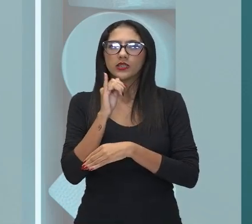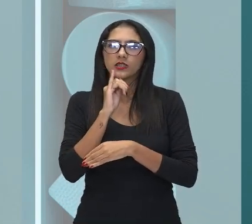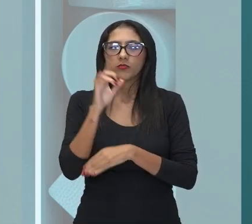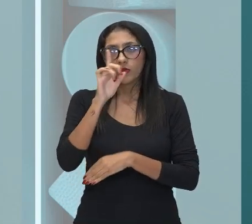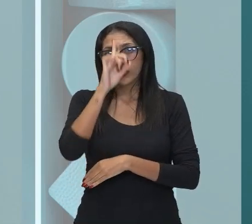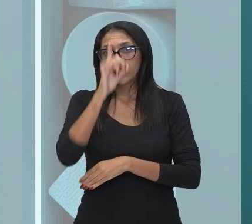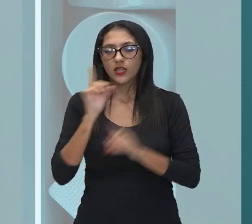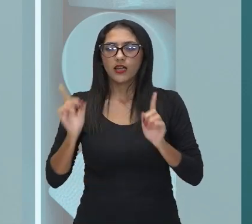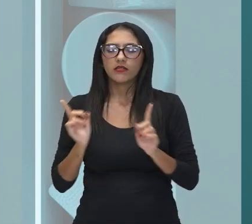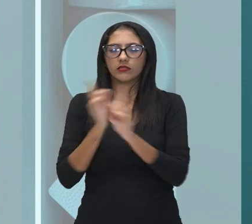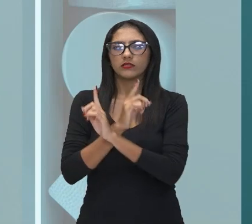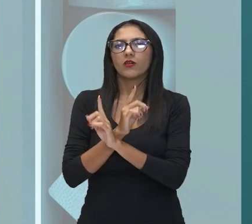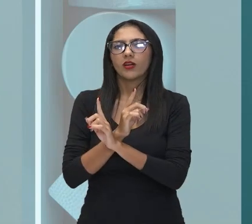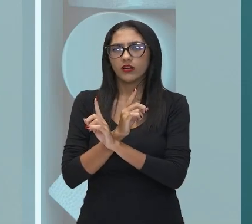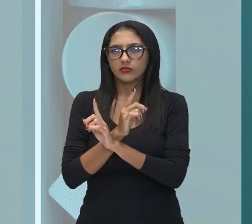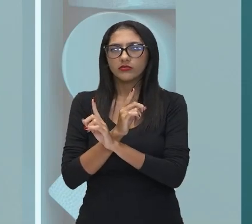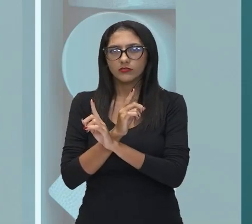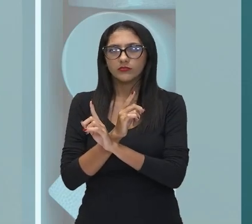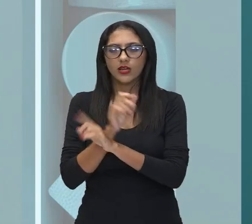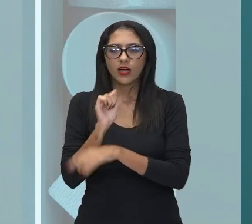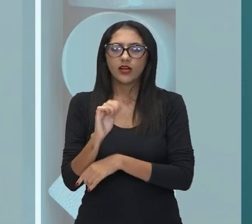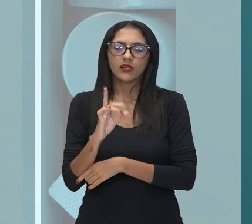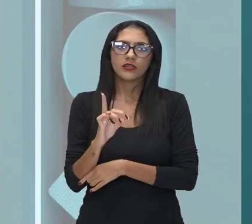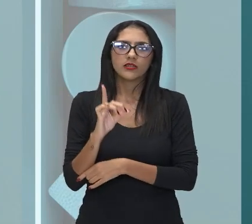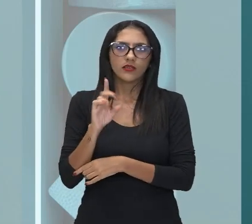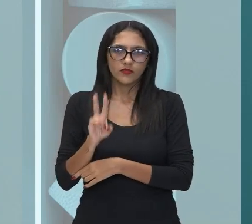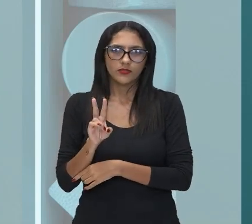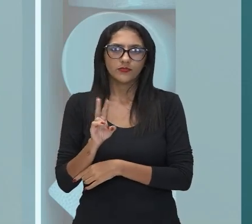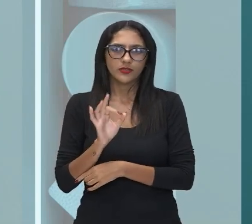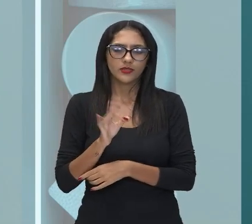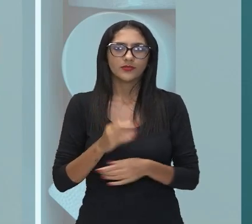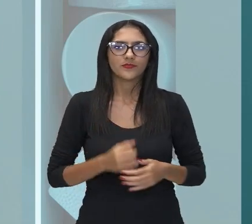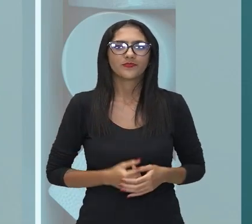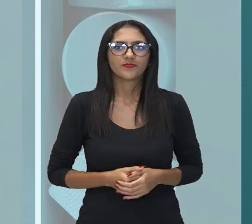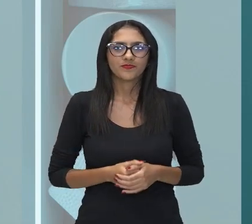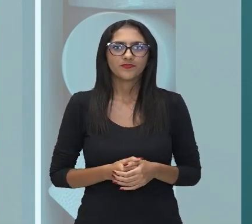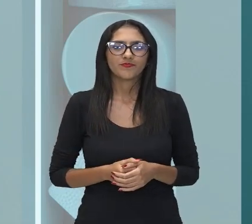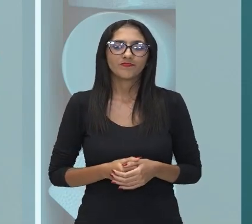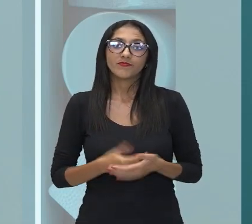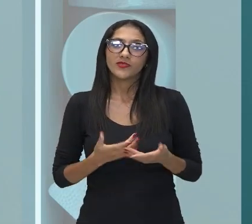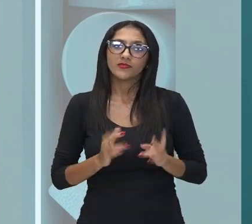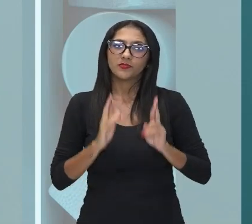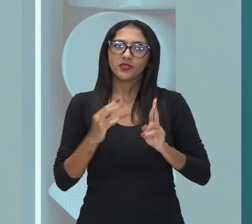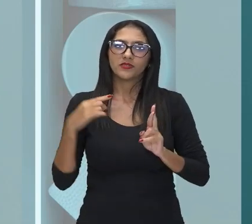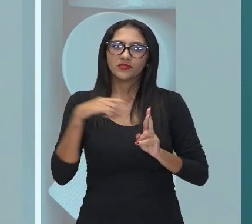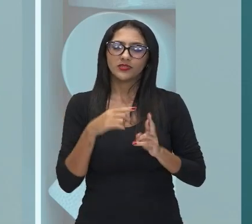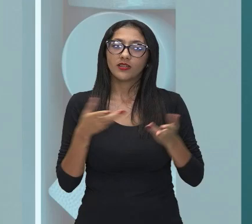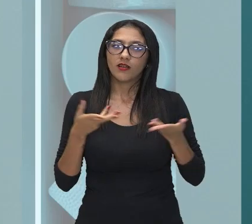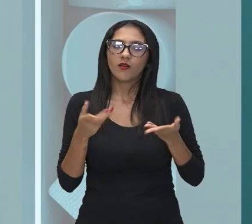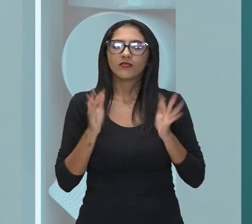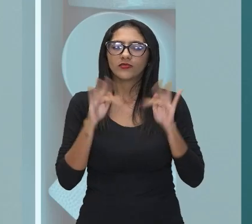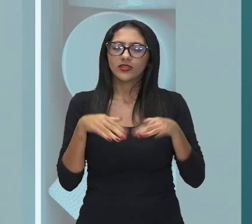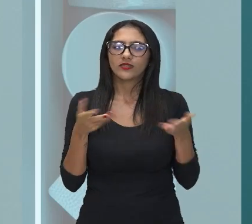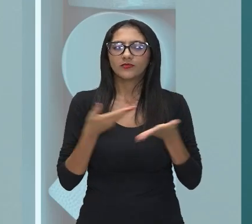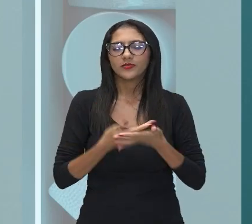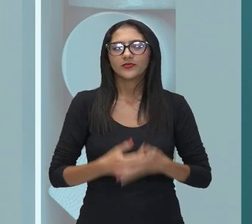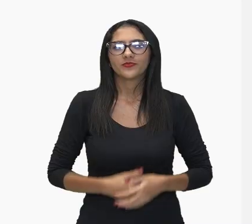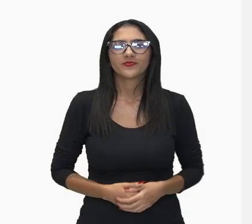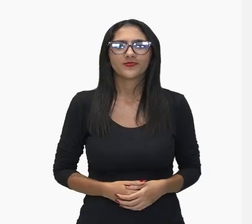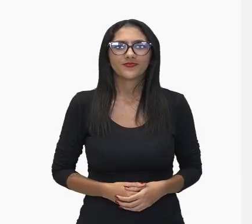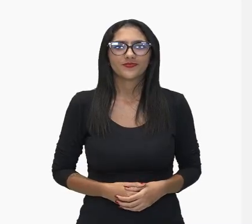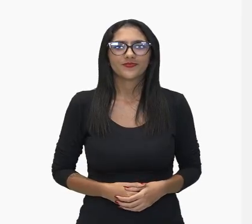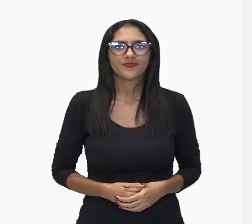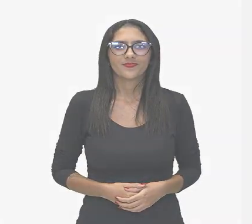estabelecem as ideias de oposição, contraste. Ok? Dito isto, vamos finalizar a nossa aula aqui.